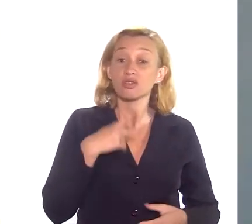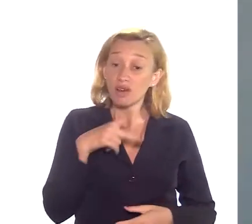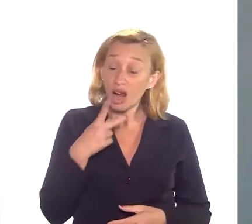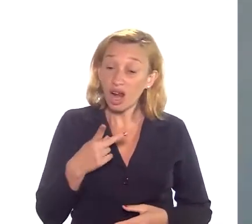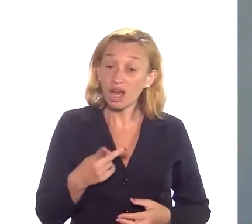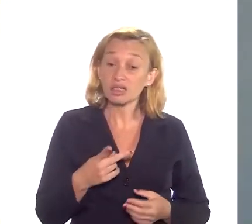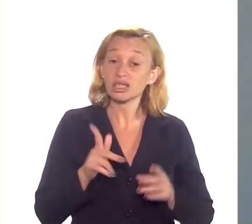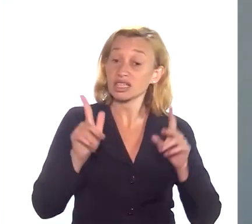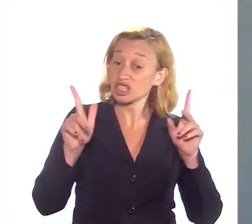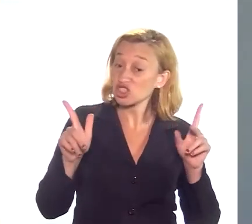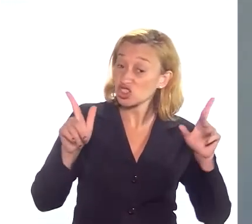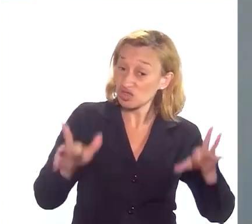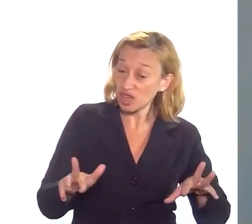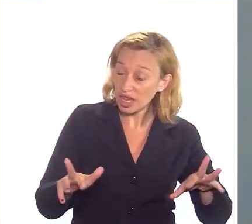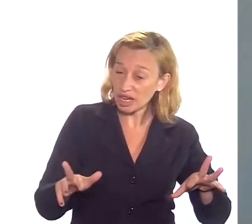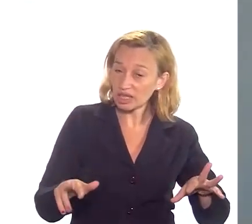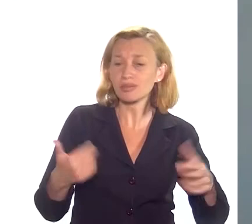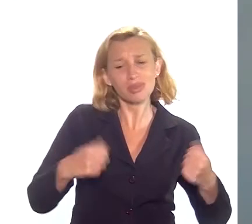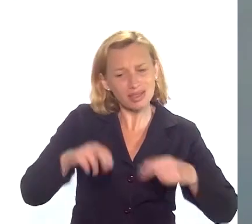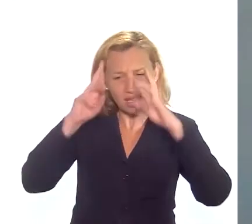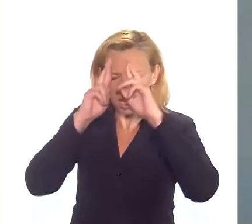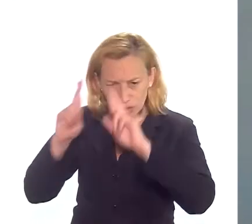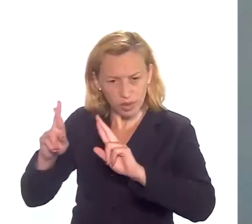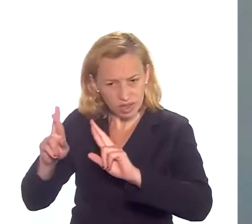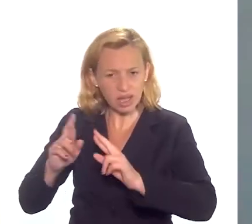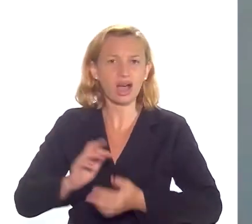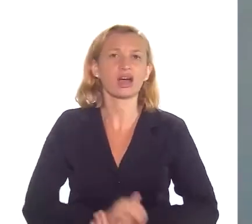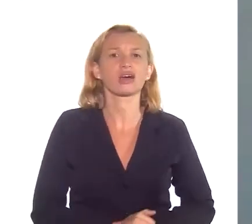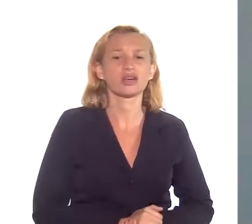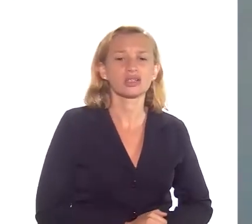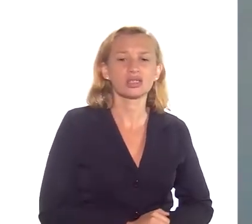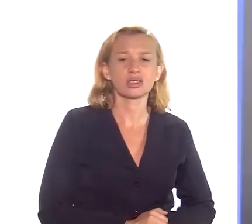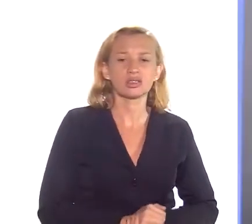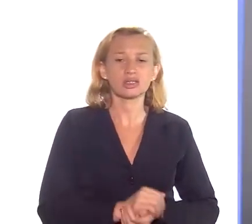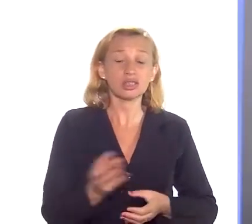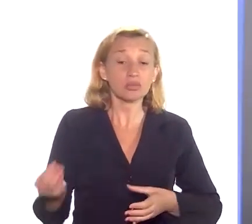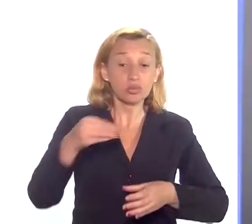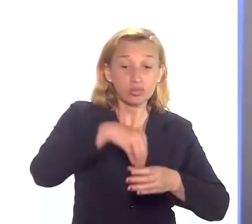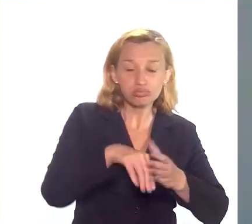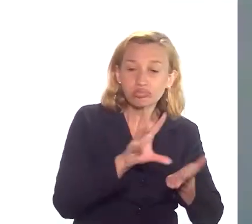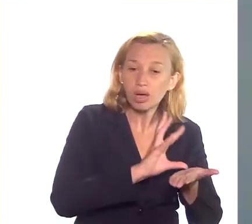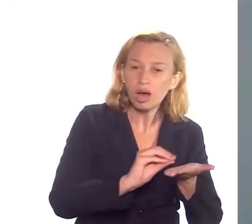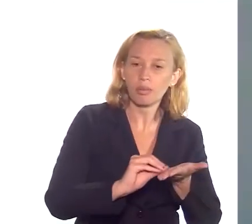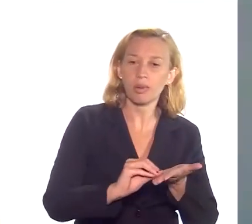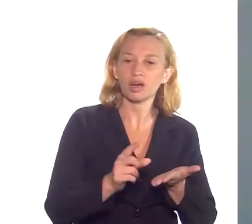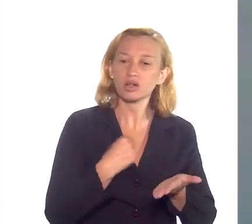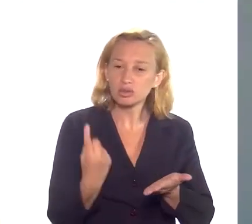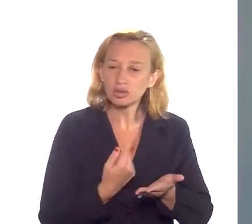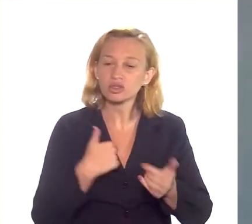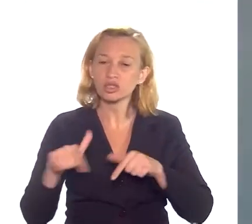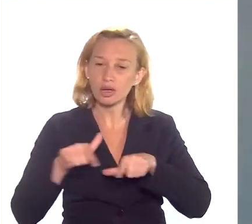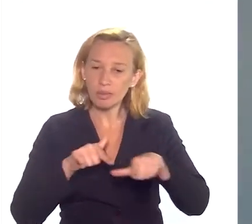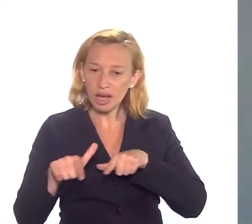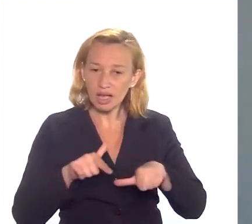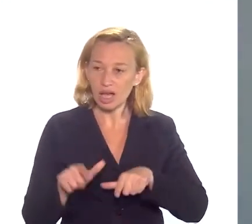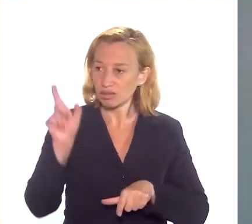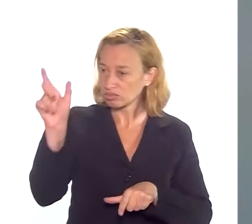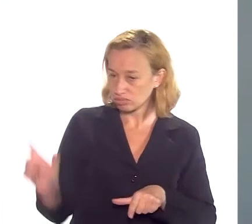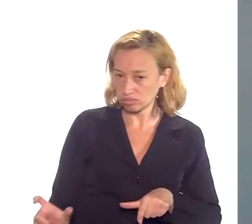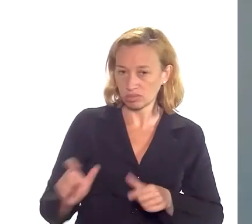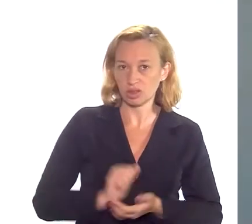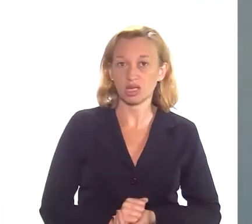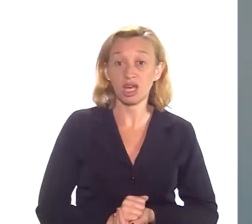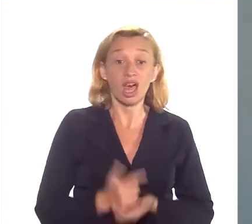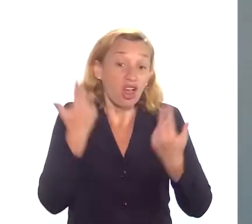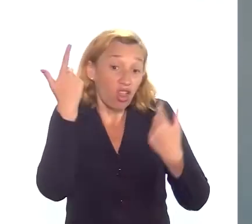gente está falando que a gente quer que essas diferenças sejam respeitadas e sejam colocadas na pauta quando a gente for